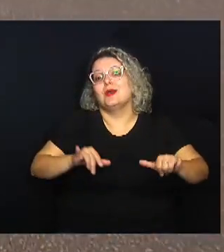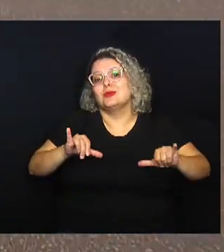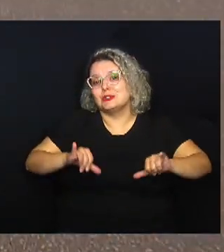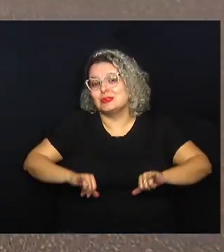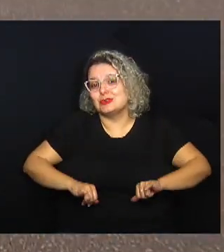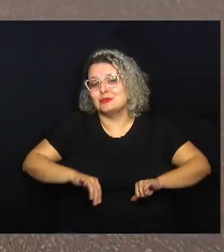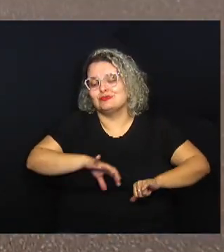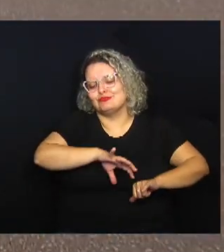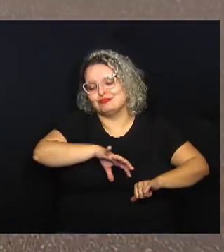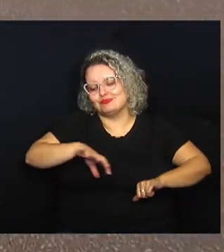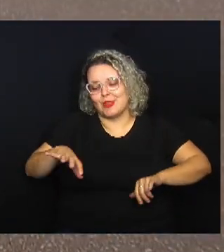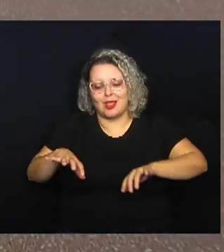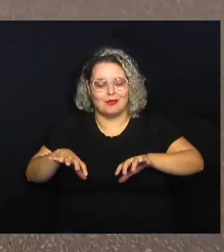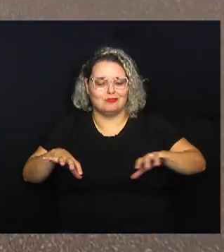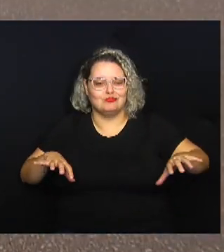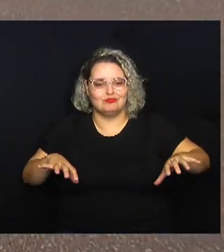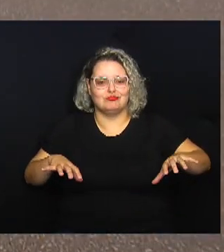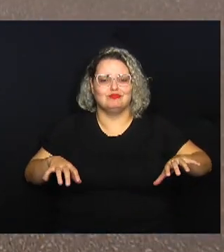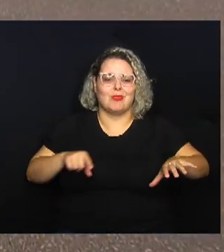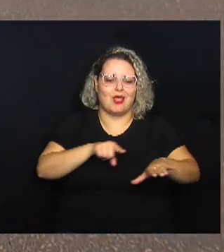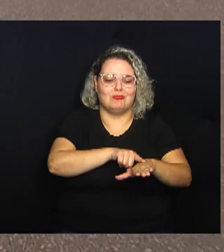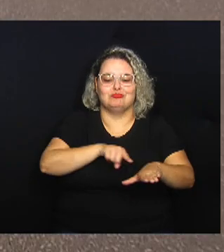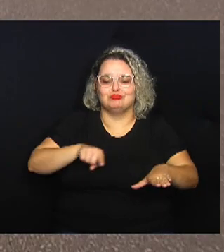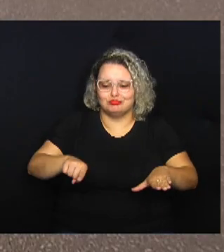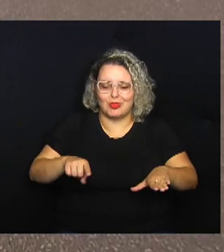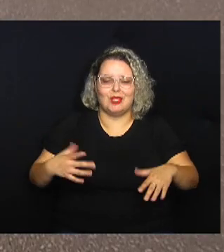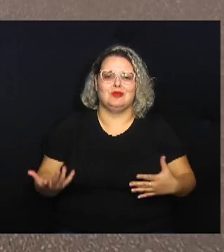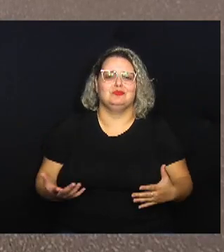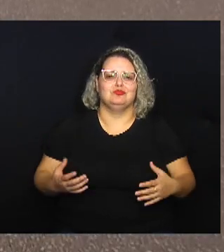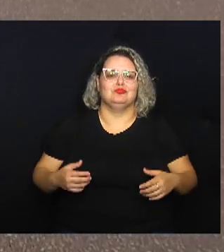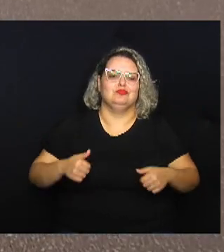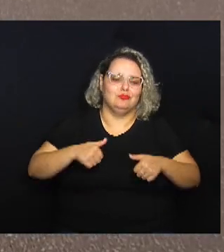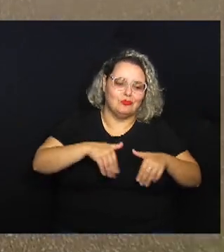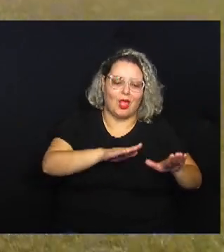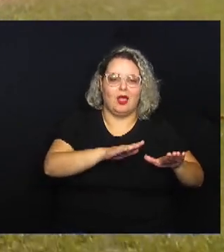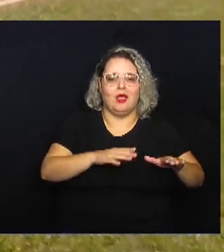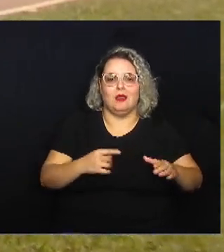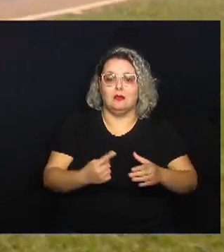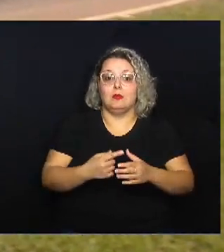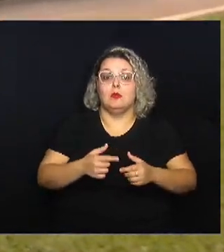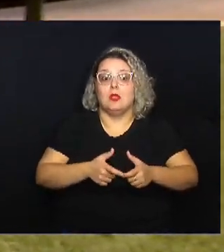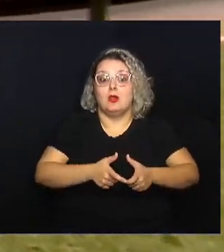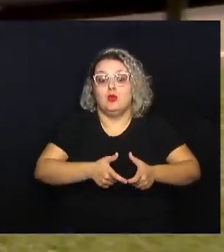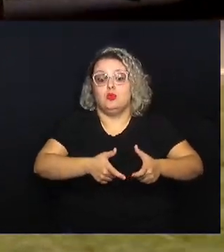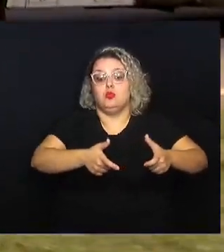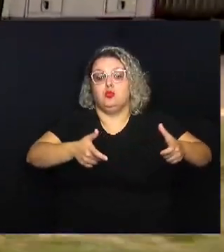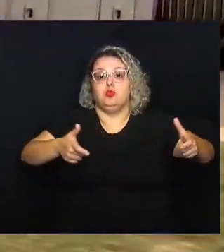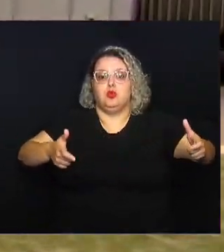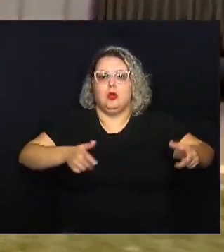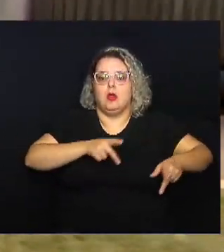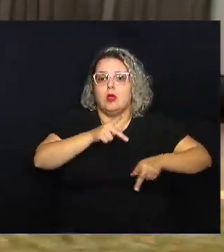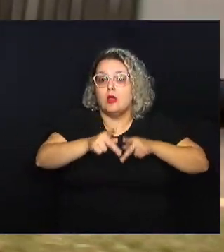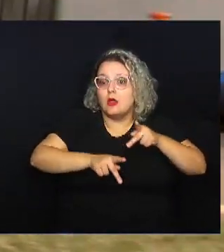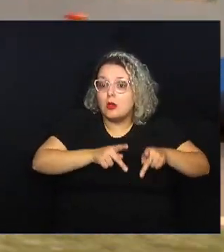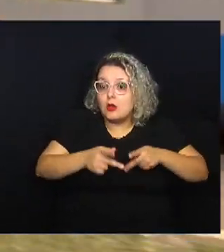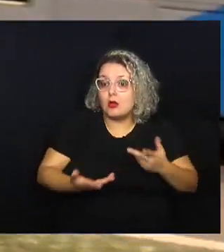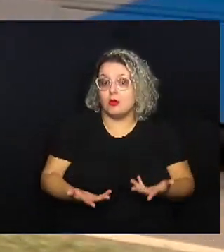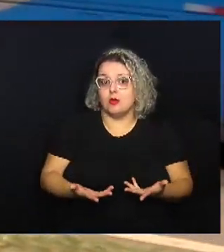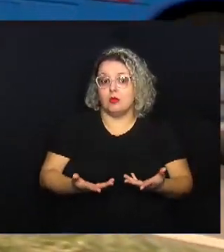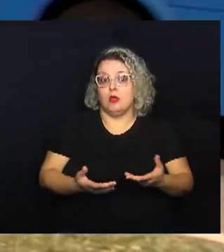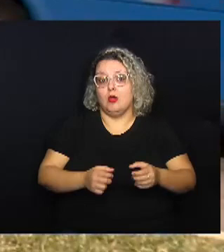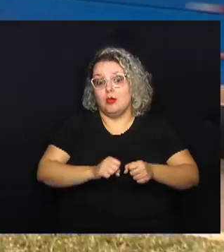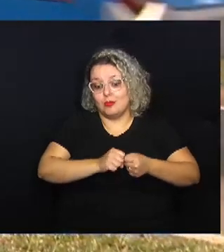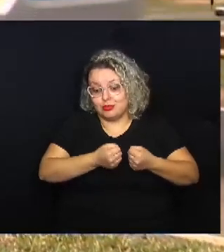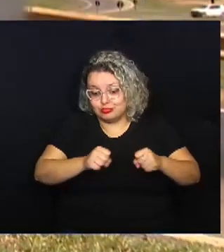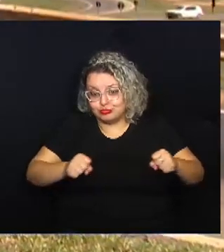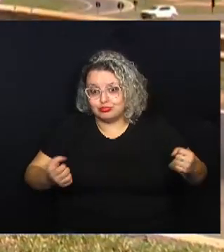segregação dispulsão é desolamento porque é um território muito grande com muito amor população muito extensa